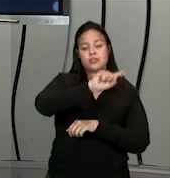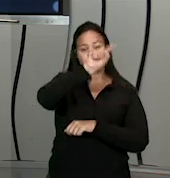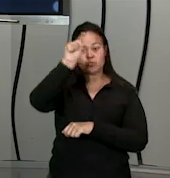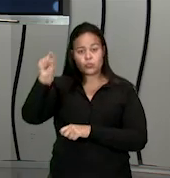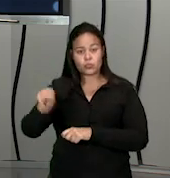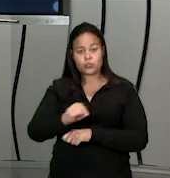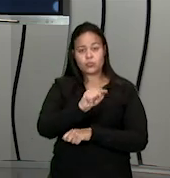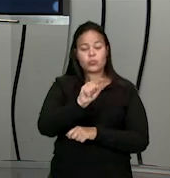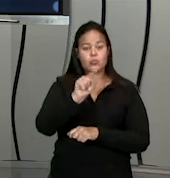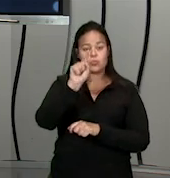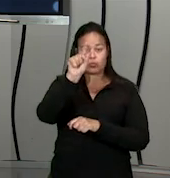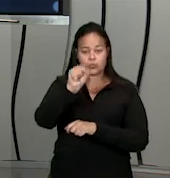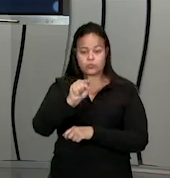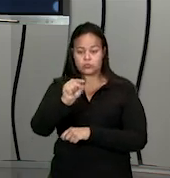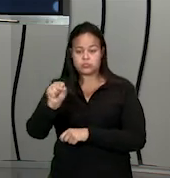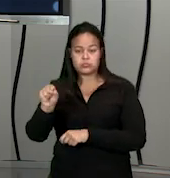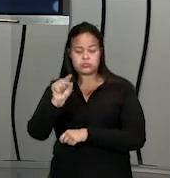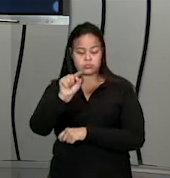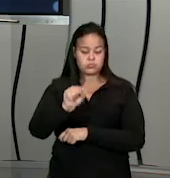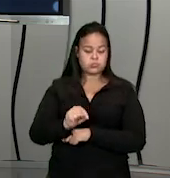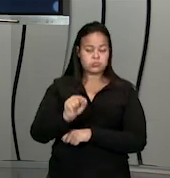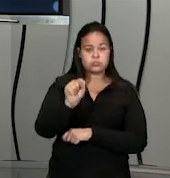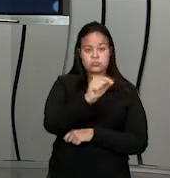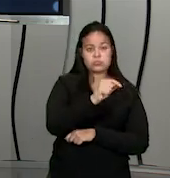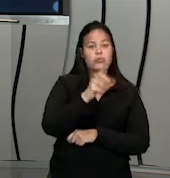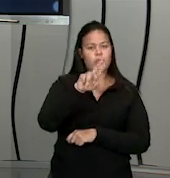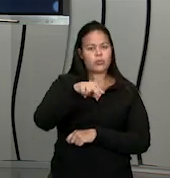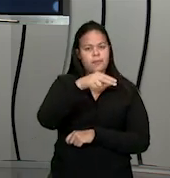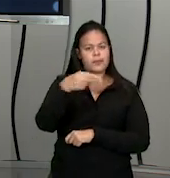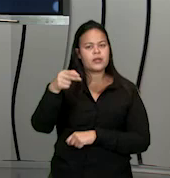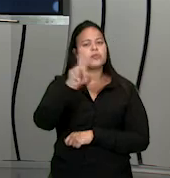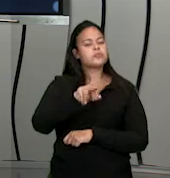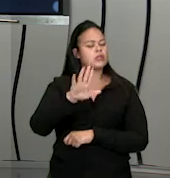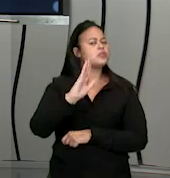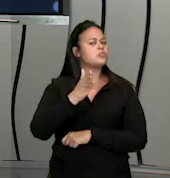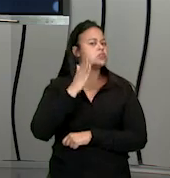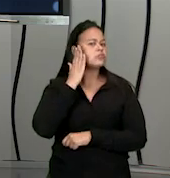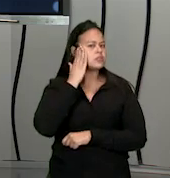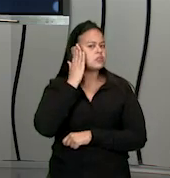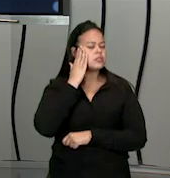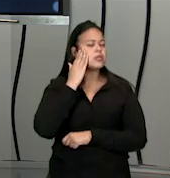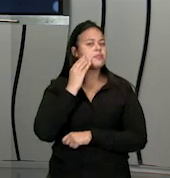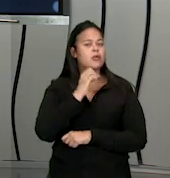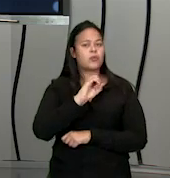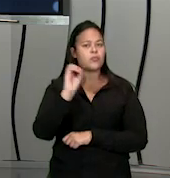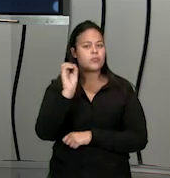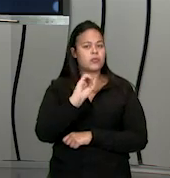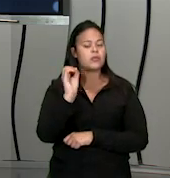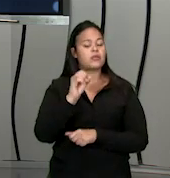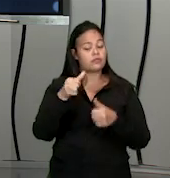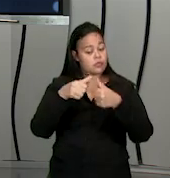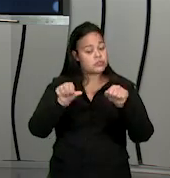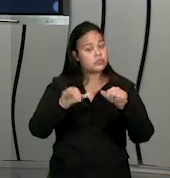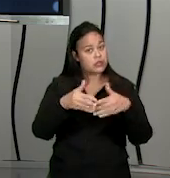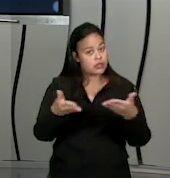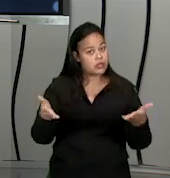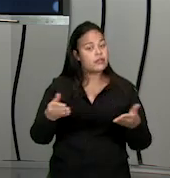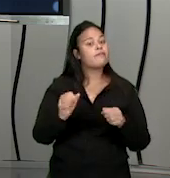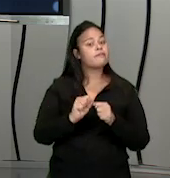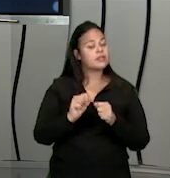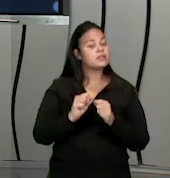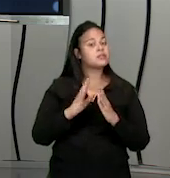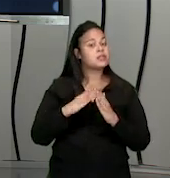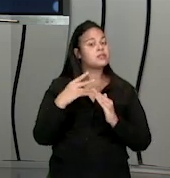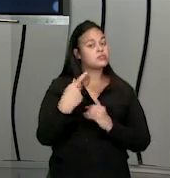trigonométrico usando o π, porque você já entendeu como é que funciona em graus. Então eu vou deixar para você fazer essa parte aí de